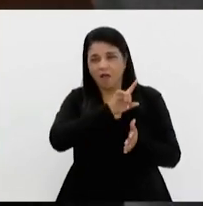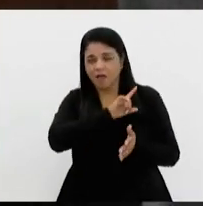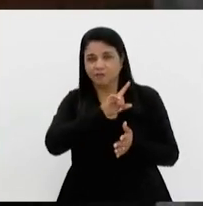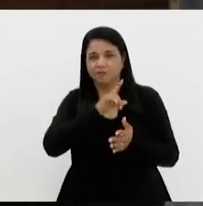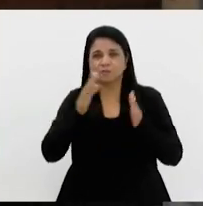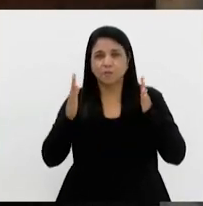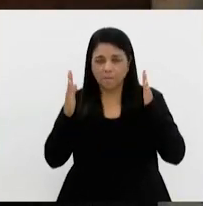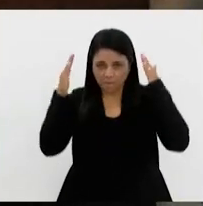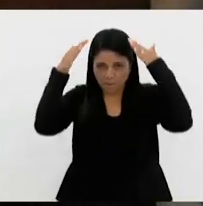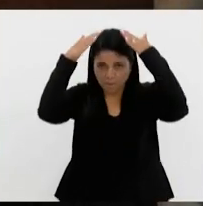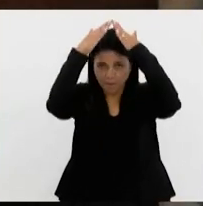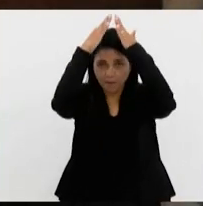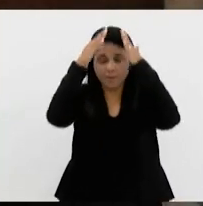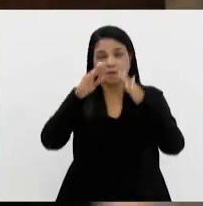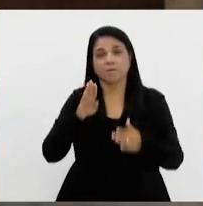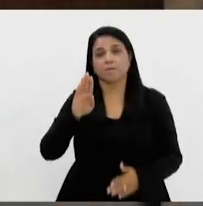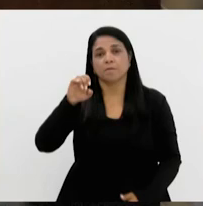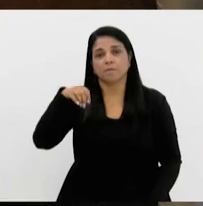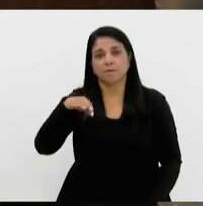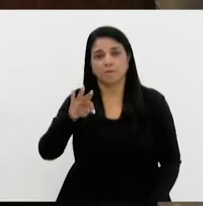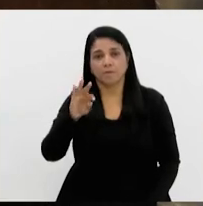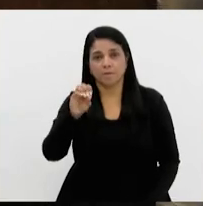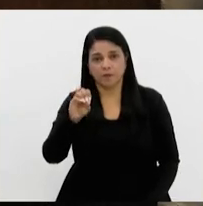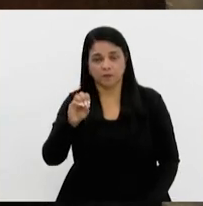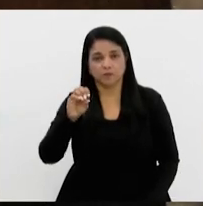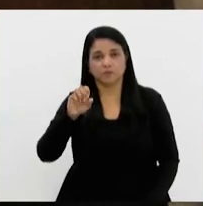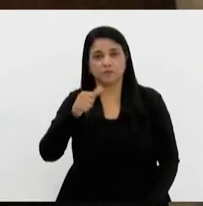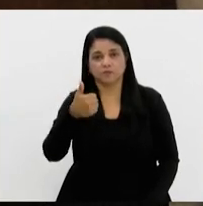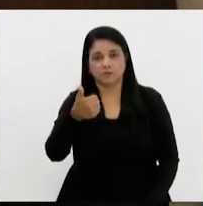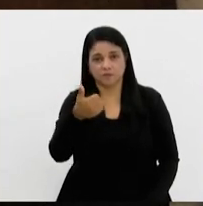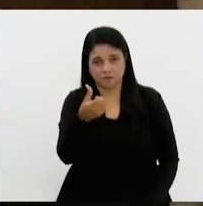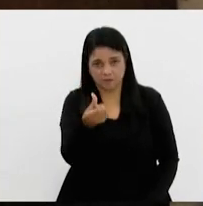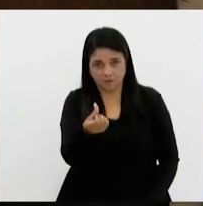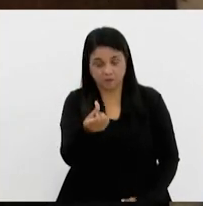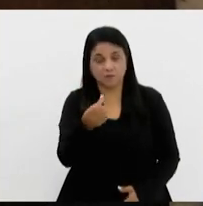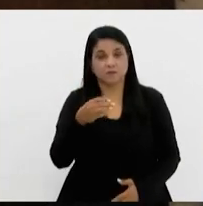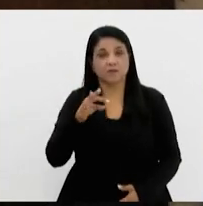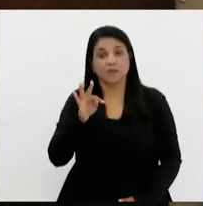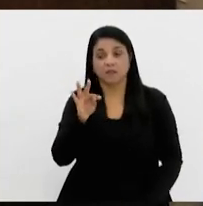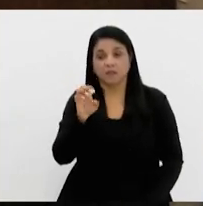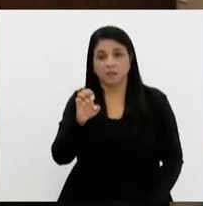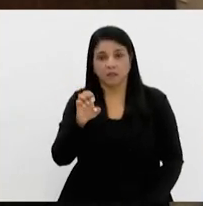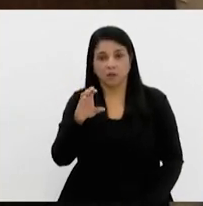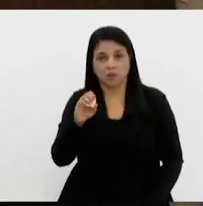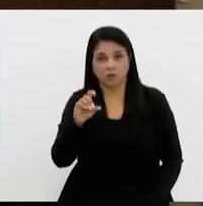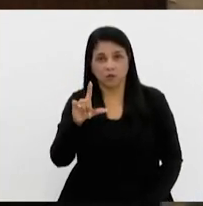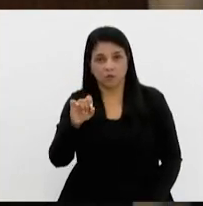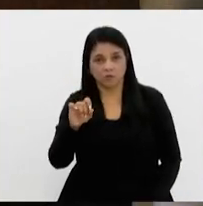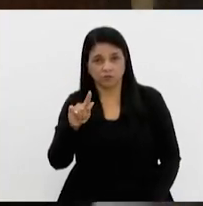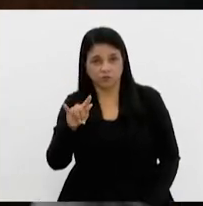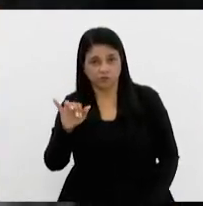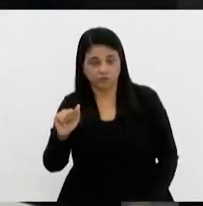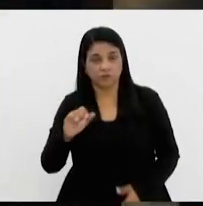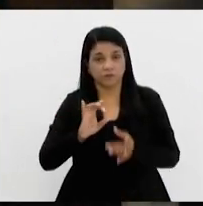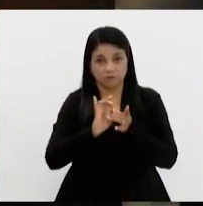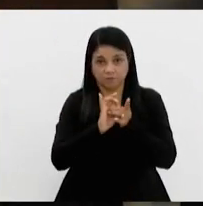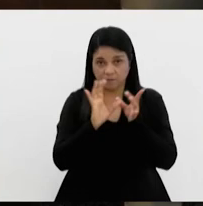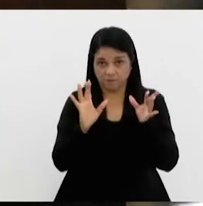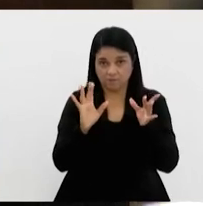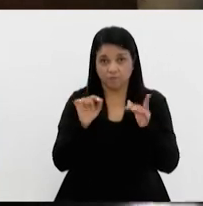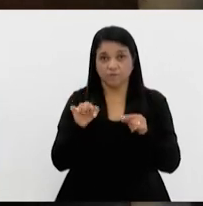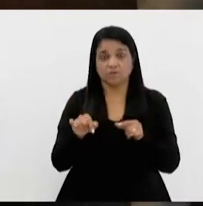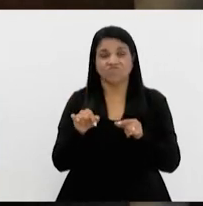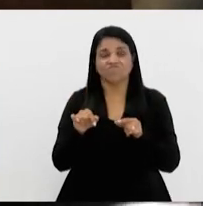Bento XVI, que a teologia da libertação, ela não somente é